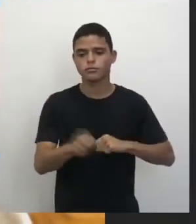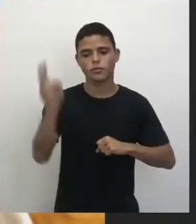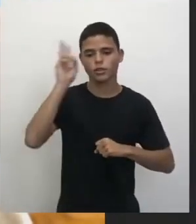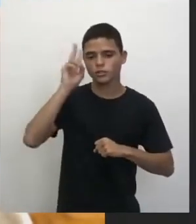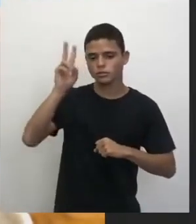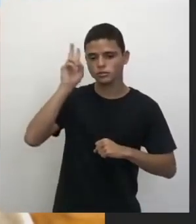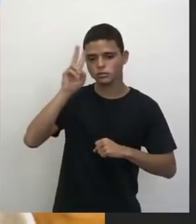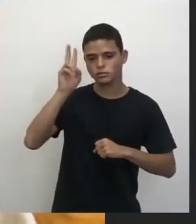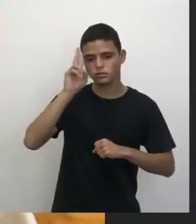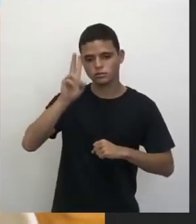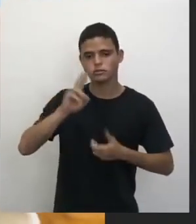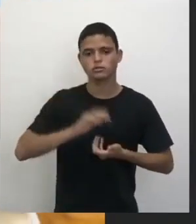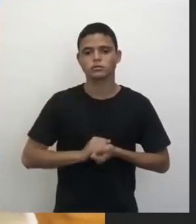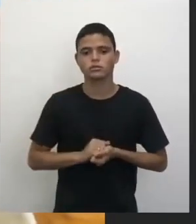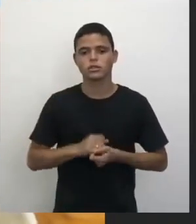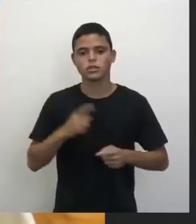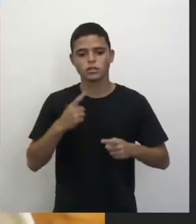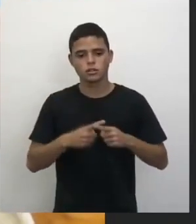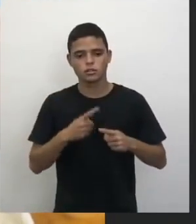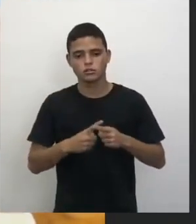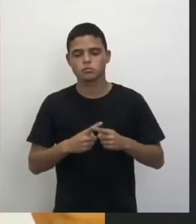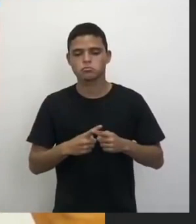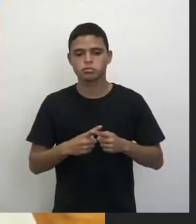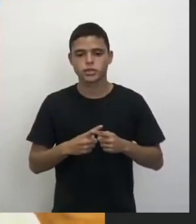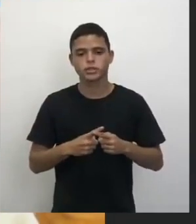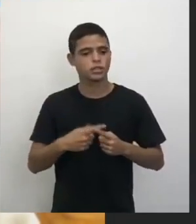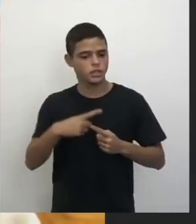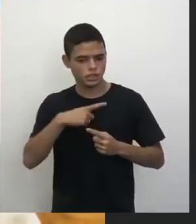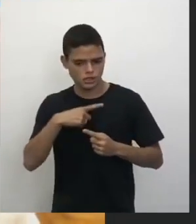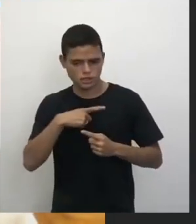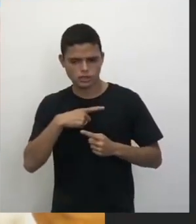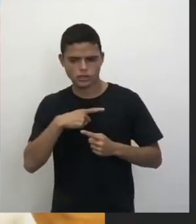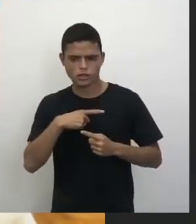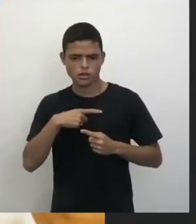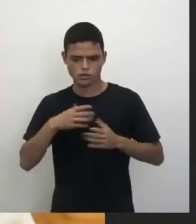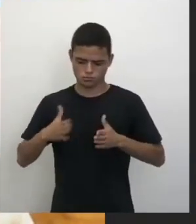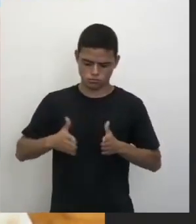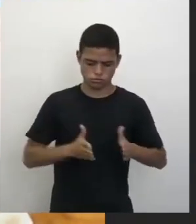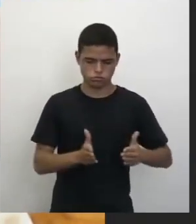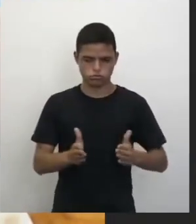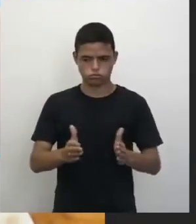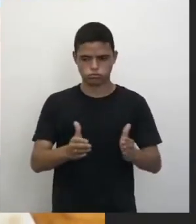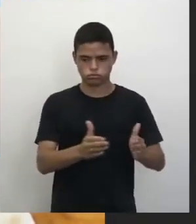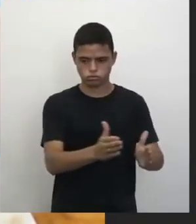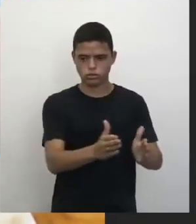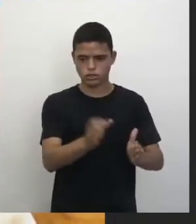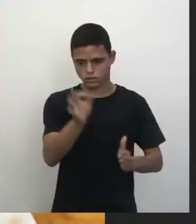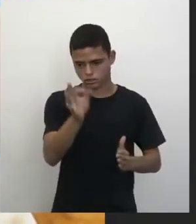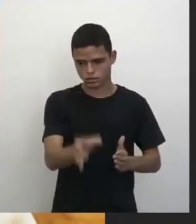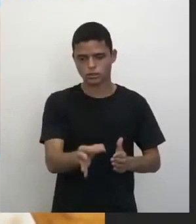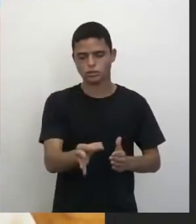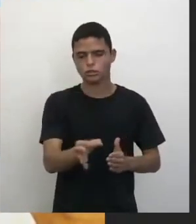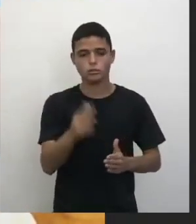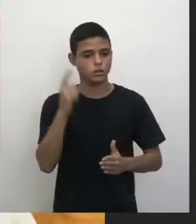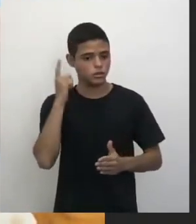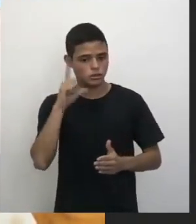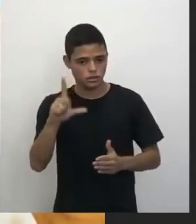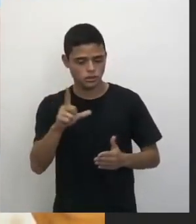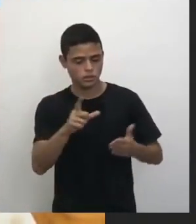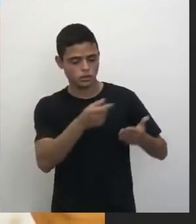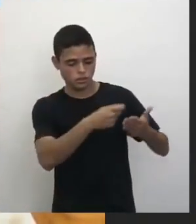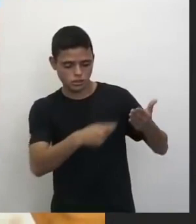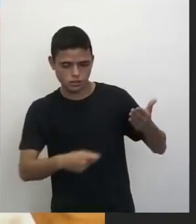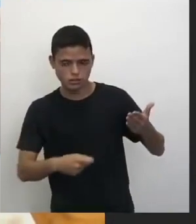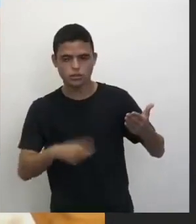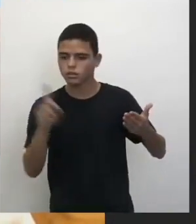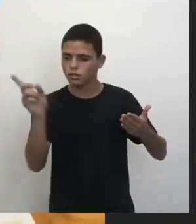que eu sou roteirista por insistência porque não existe um caminho formal para você se tornar roteirista de quadrinhos, né? Então, e é algo assim